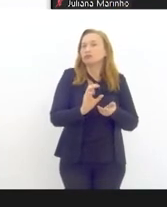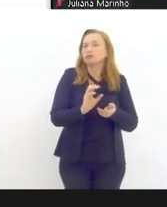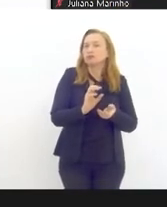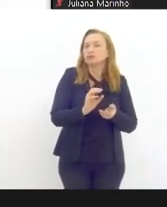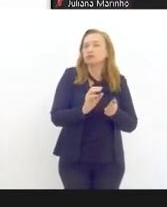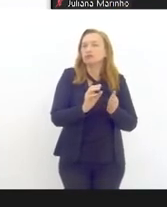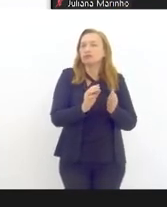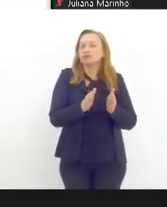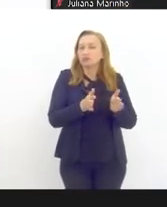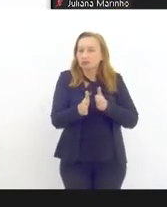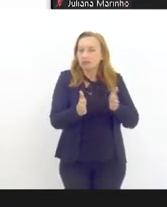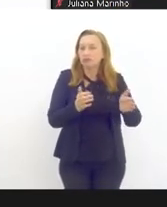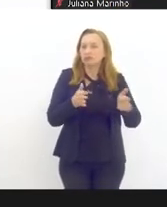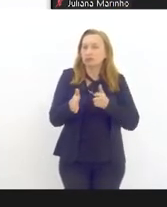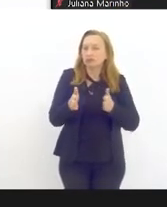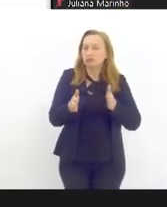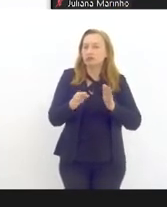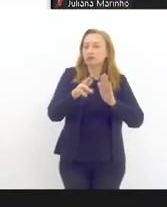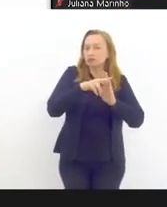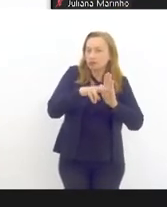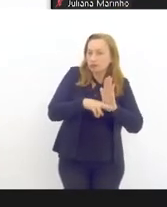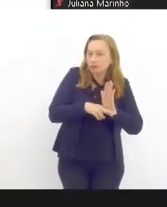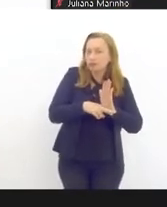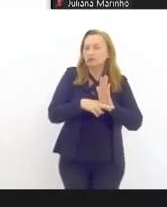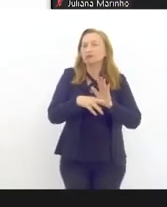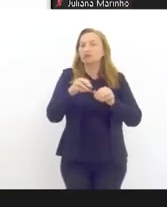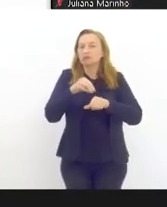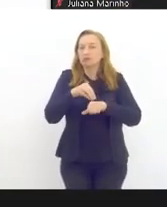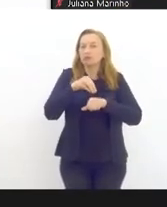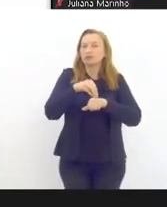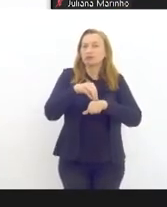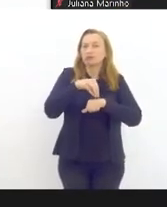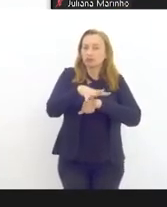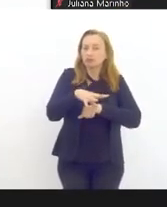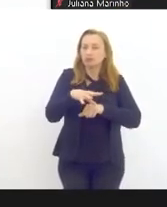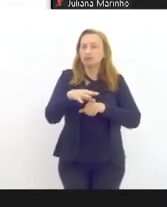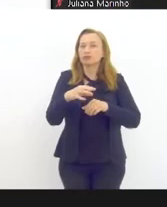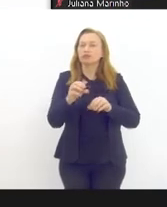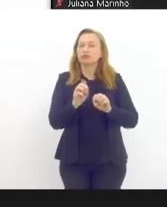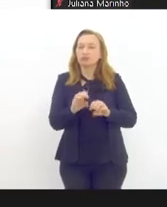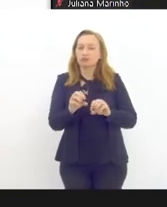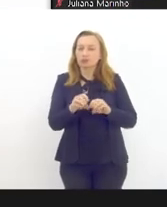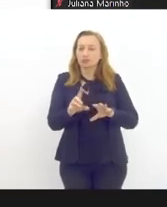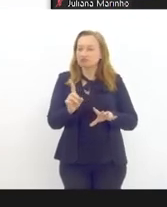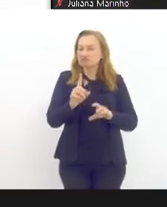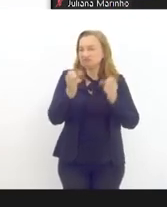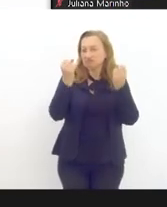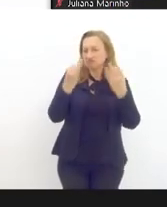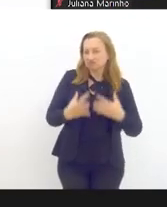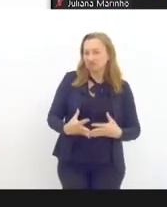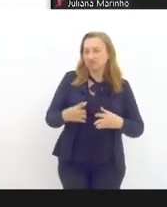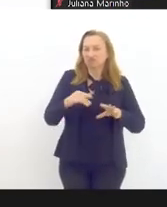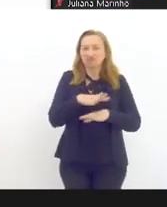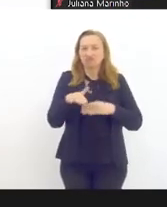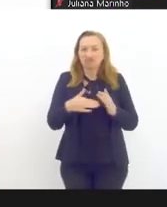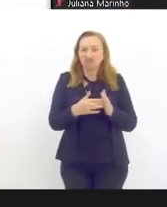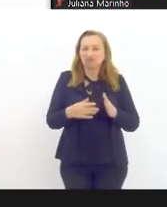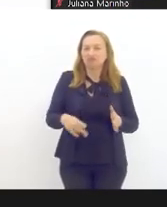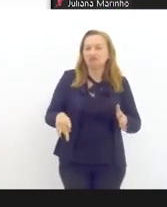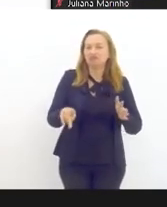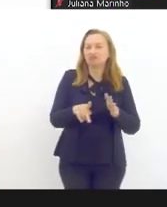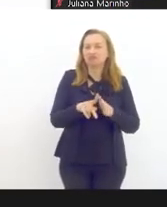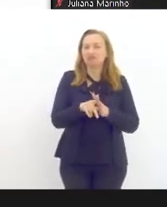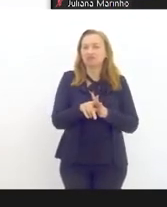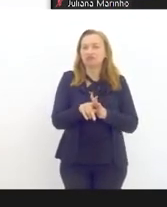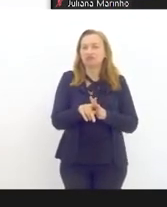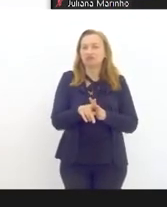nesses critérios, a ponderação e o indicador educacional. Acho que não é aqui o caso a gente explicar toda essa parte estatística ou